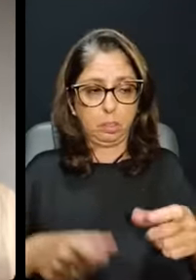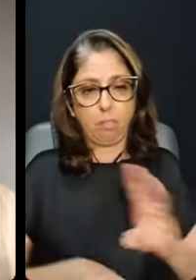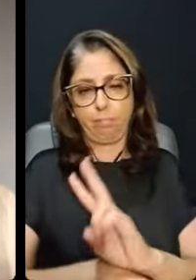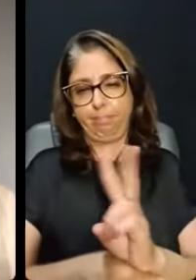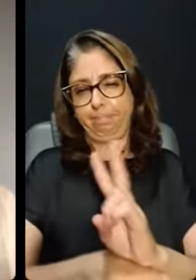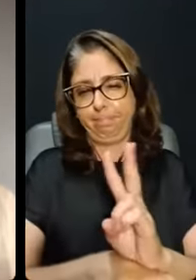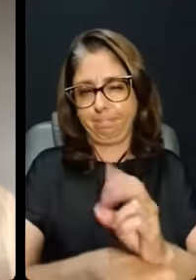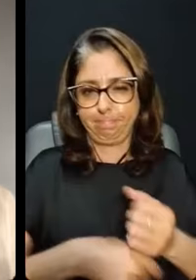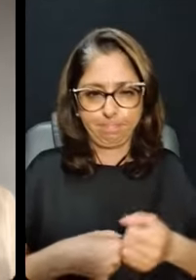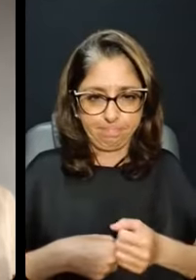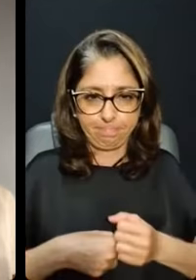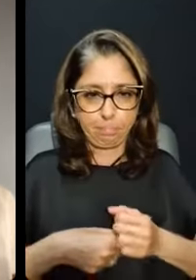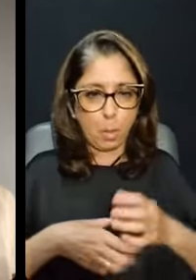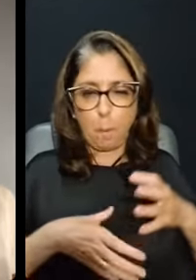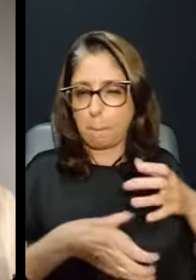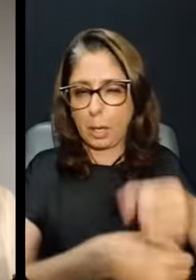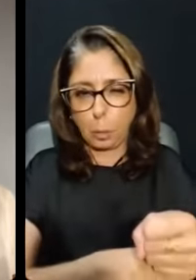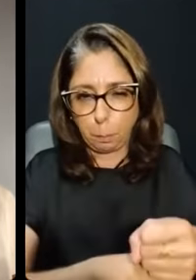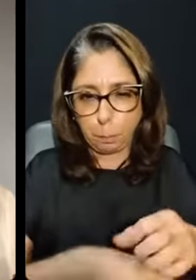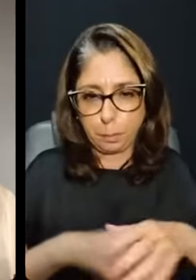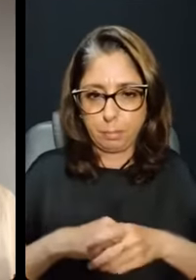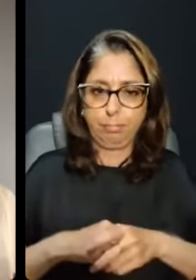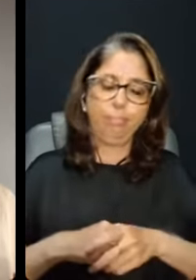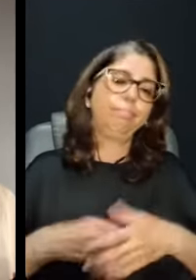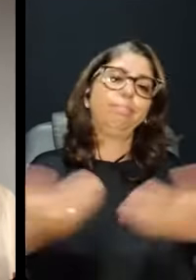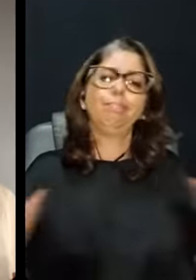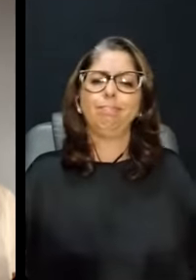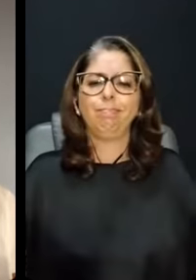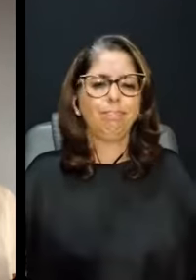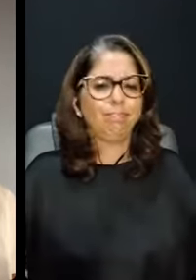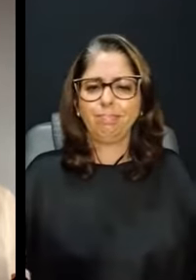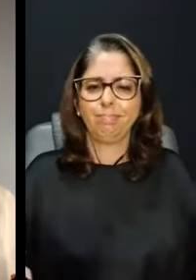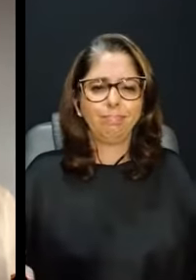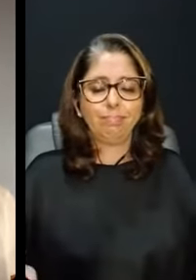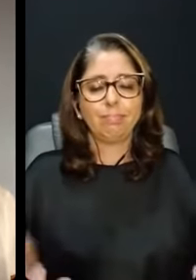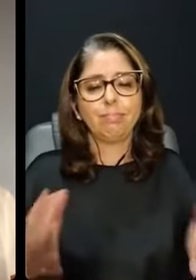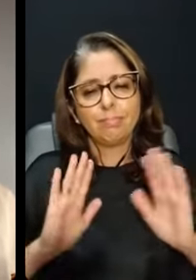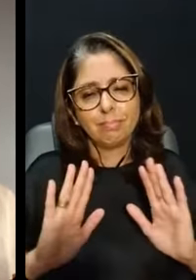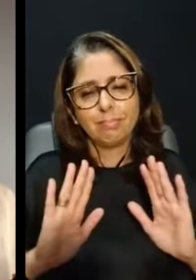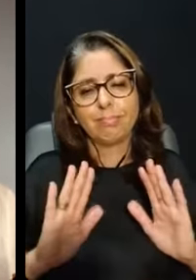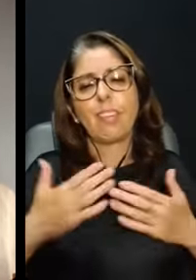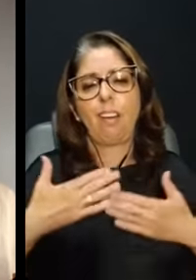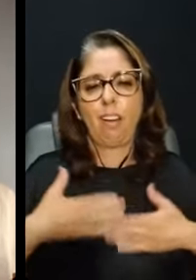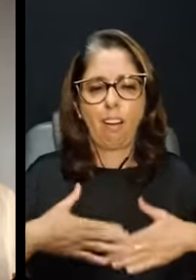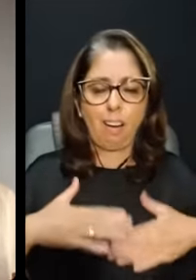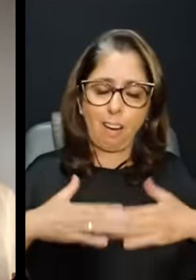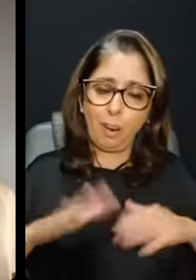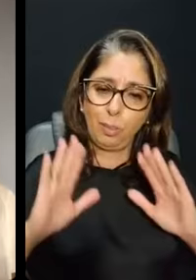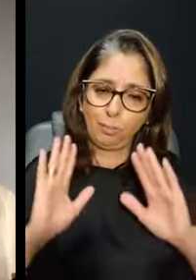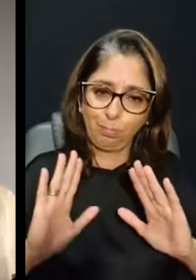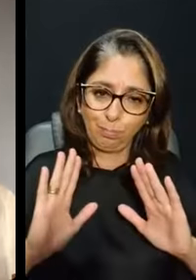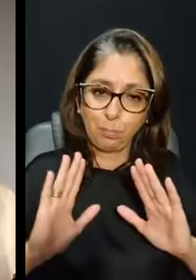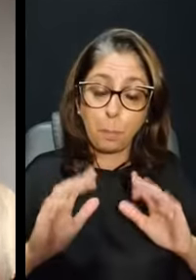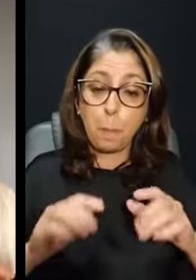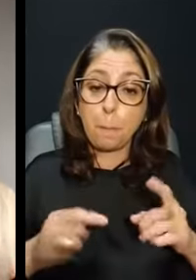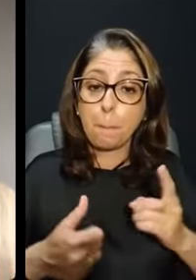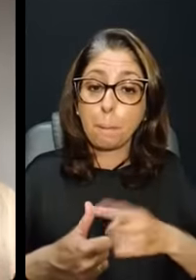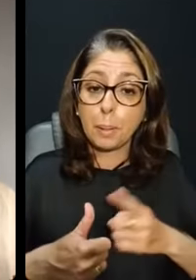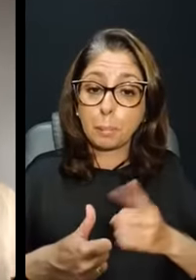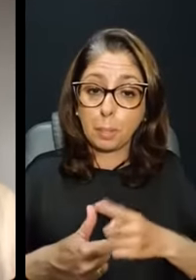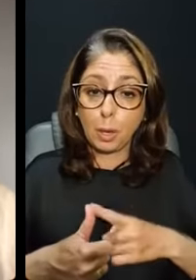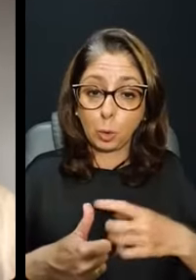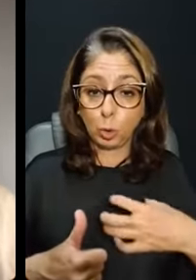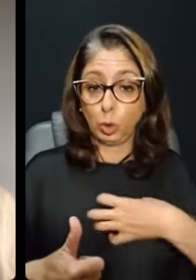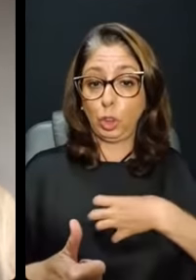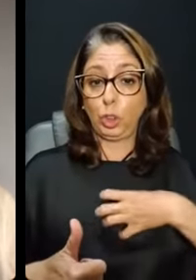vezes não está nesse lugar da cobrança, da fiscalização. Muitas vezes realmente está no lugar da mudança de olhar. Talvez